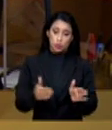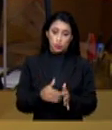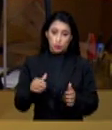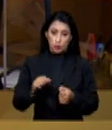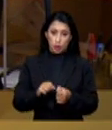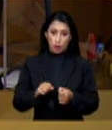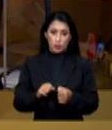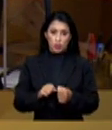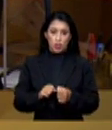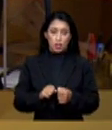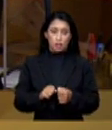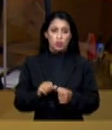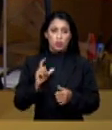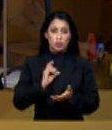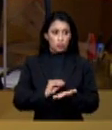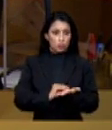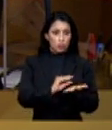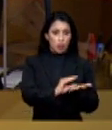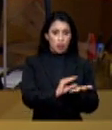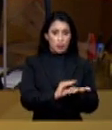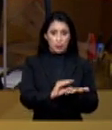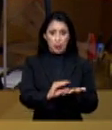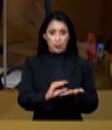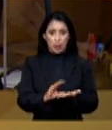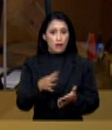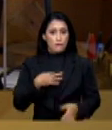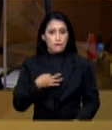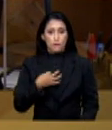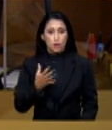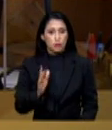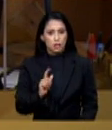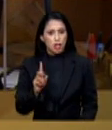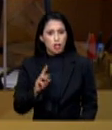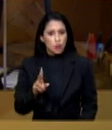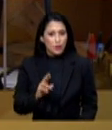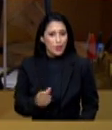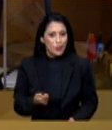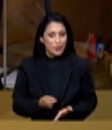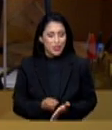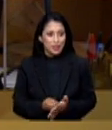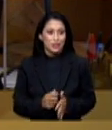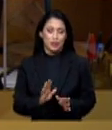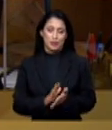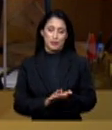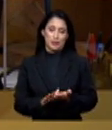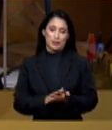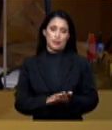estamos diante de transferência puramente voluntário não obrigatórias